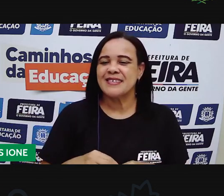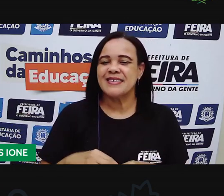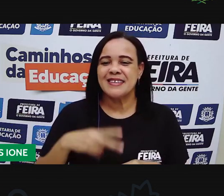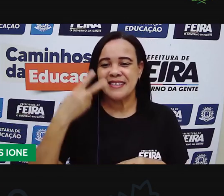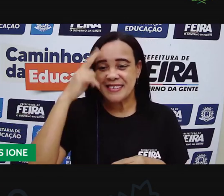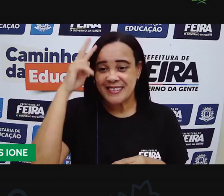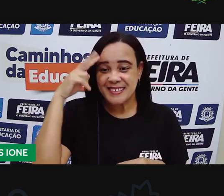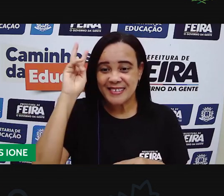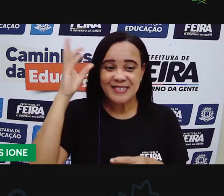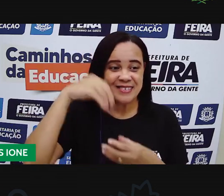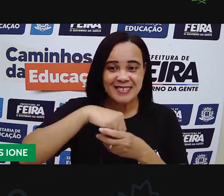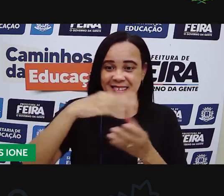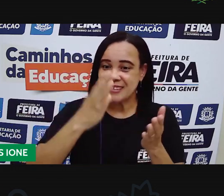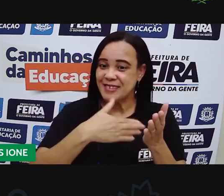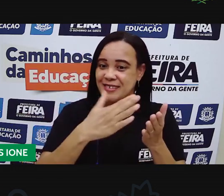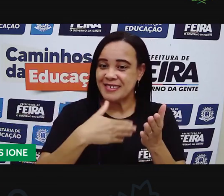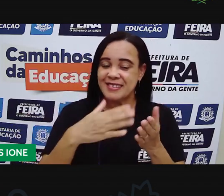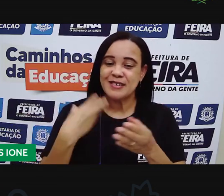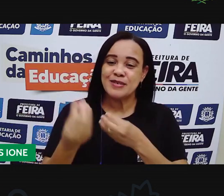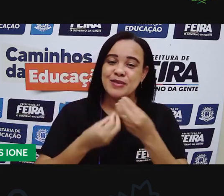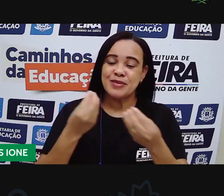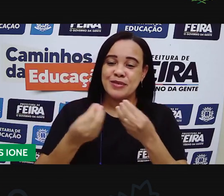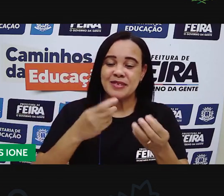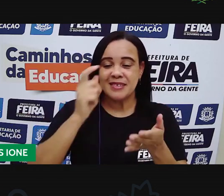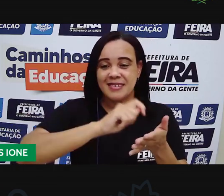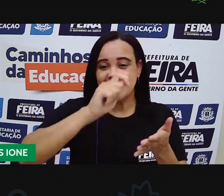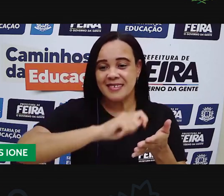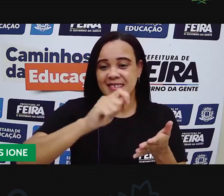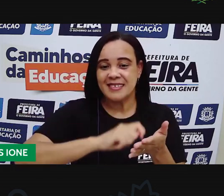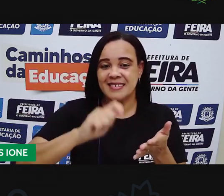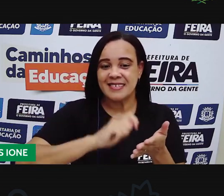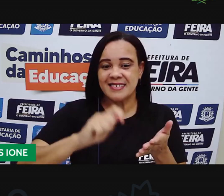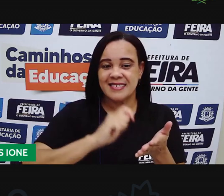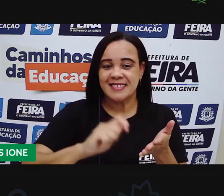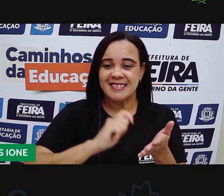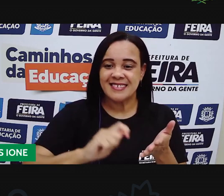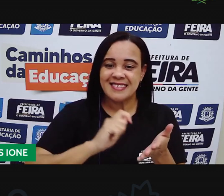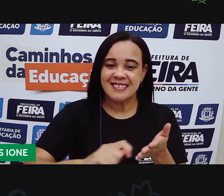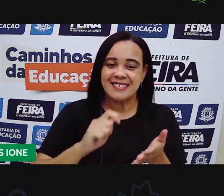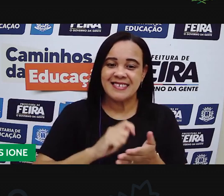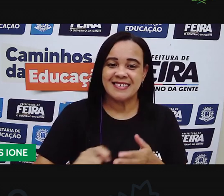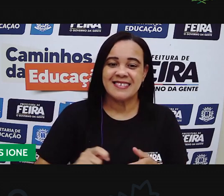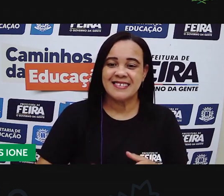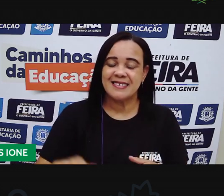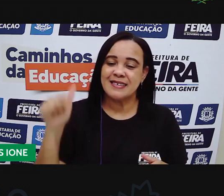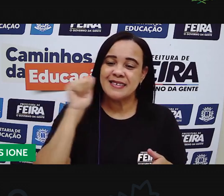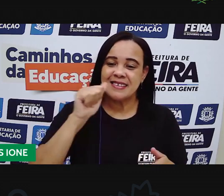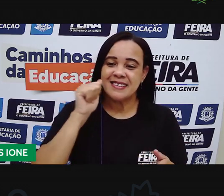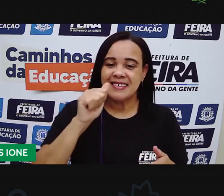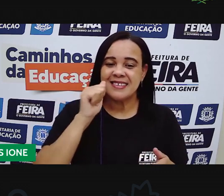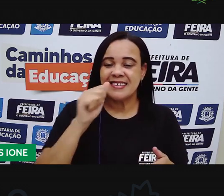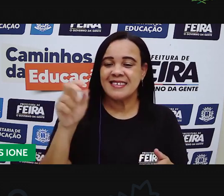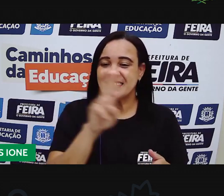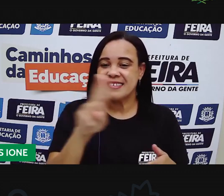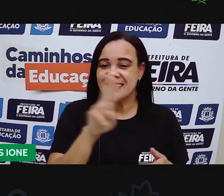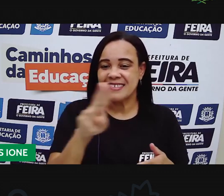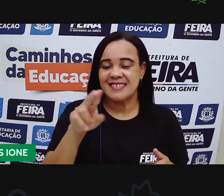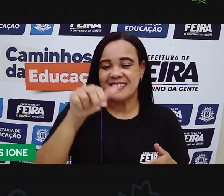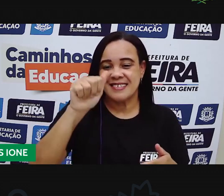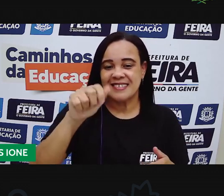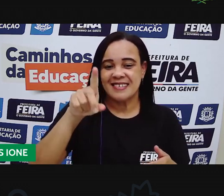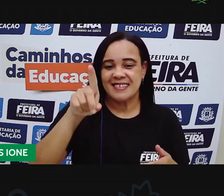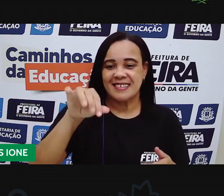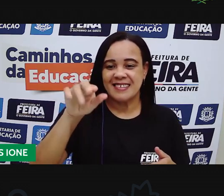aqui nesse livro. E quem escreveu foi a Adriana Felicíssimo,